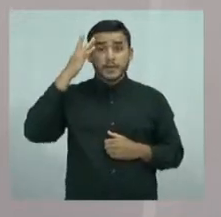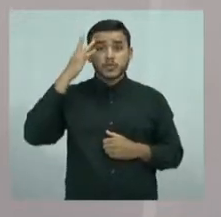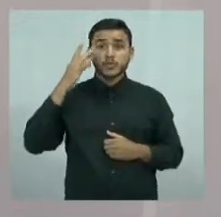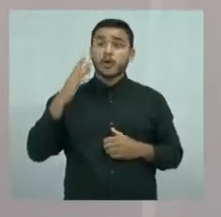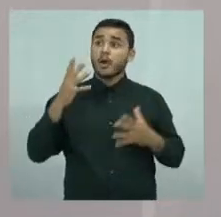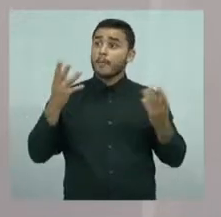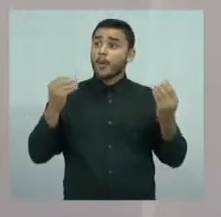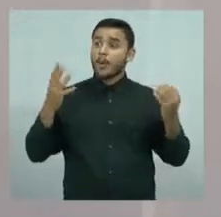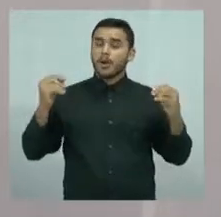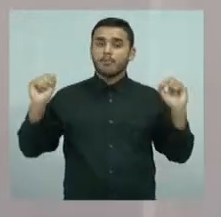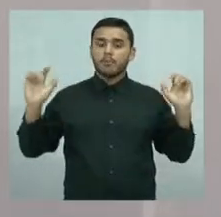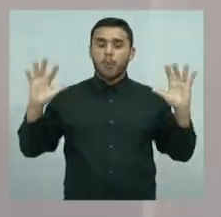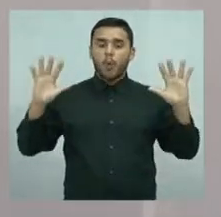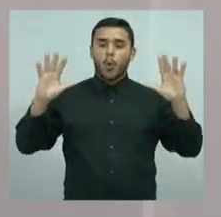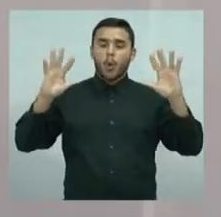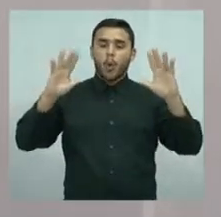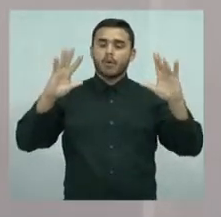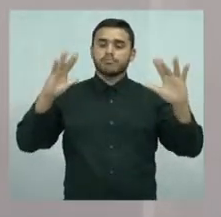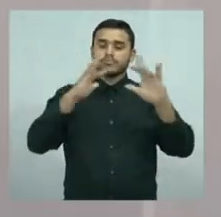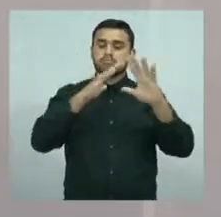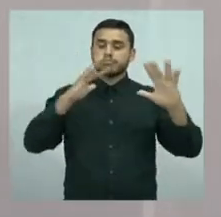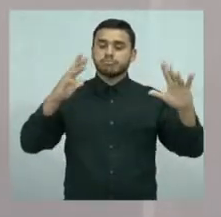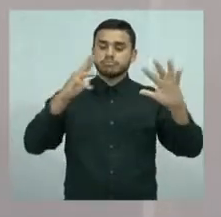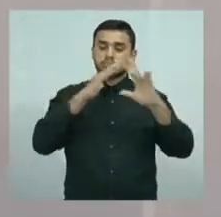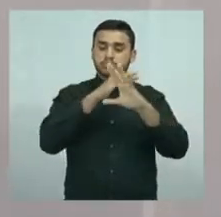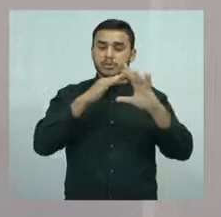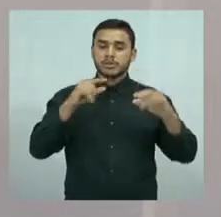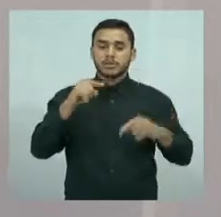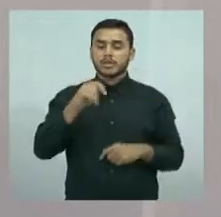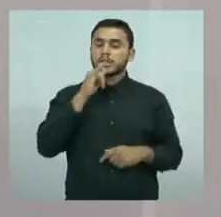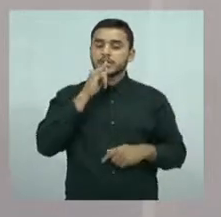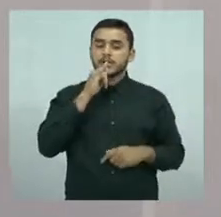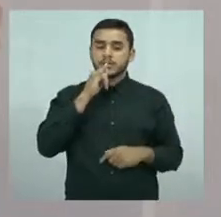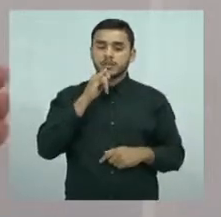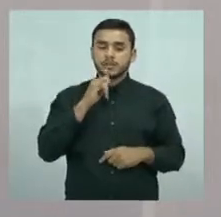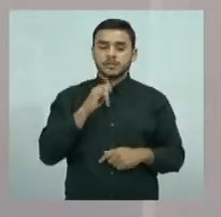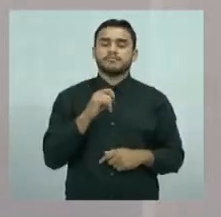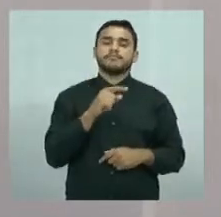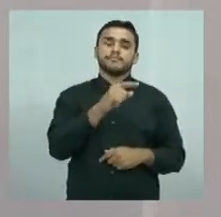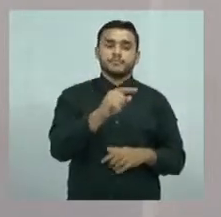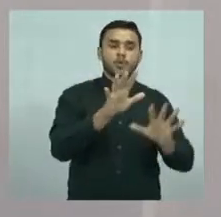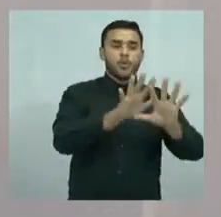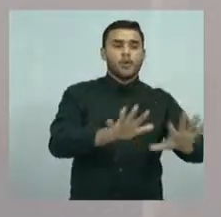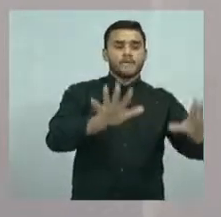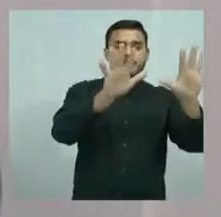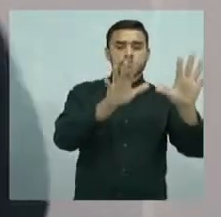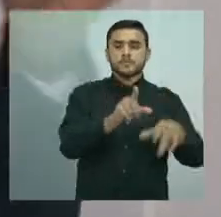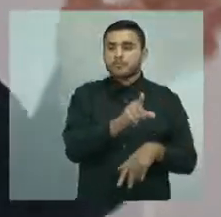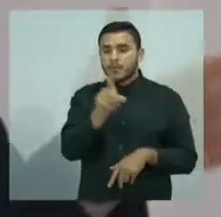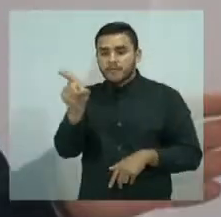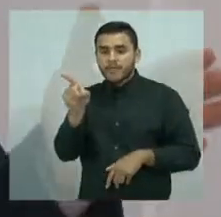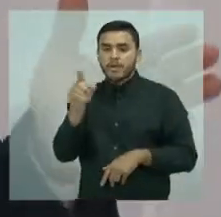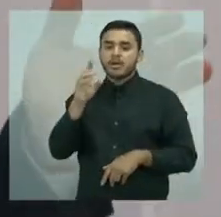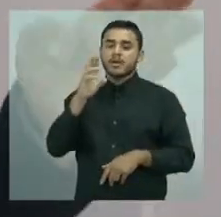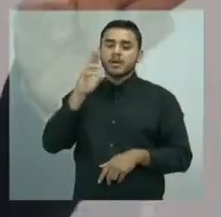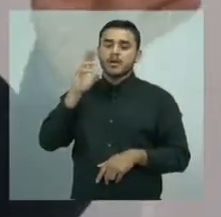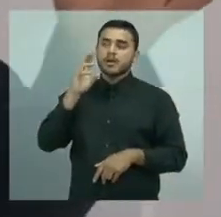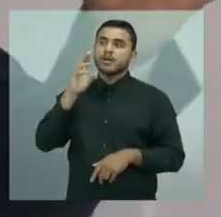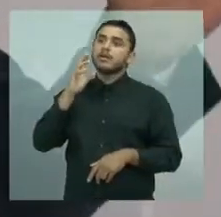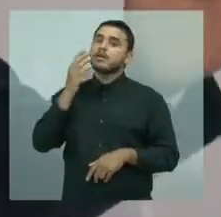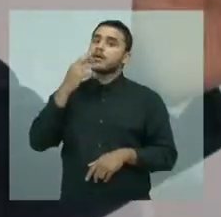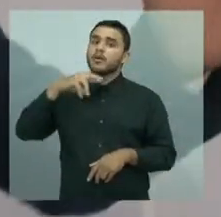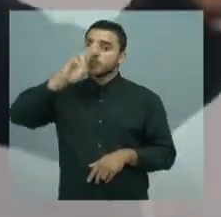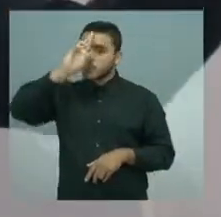pedestre. Ali, por exemplo, os estudantes saem da UFC para almoçar, saem da biblioteca para ir para